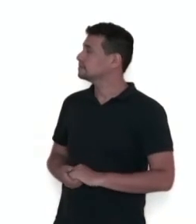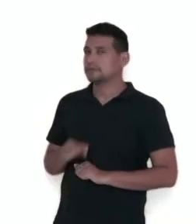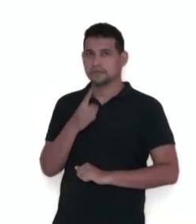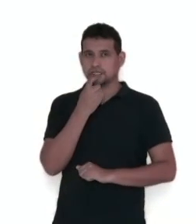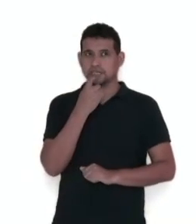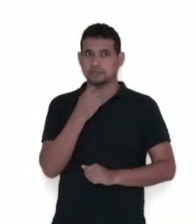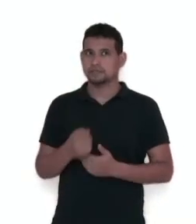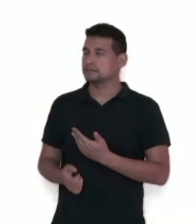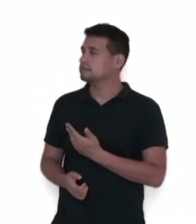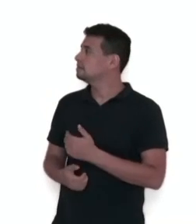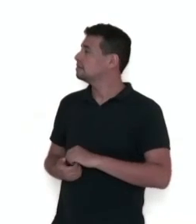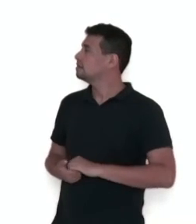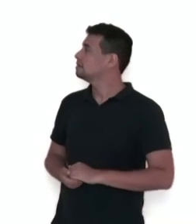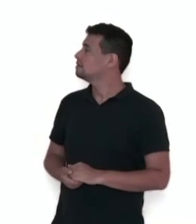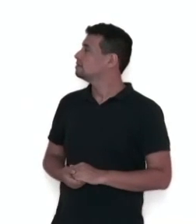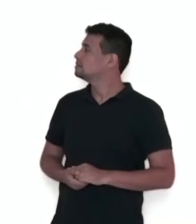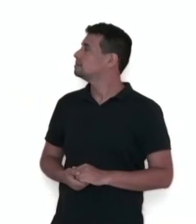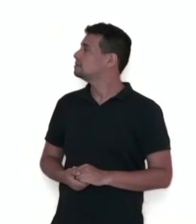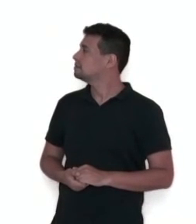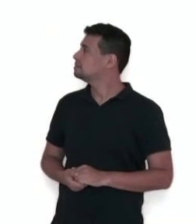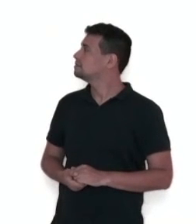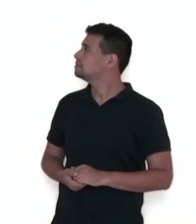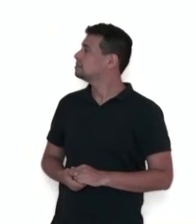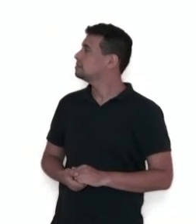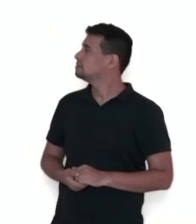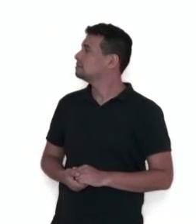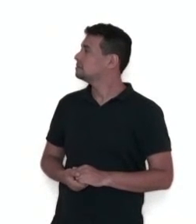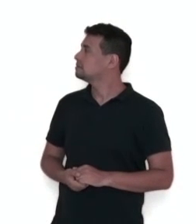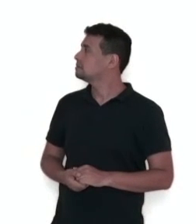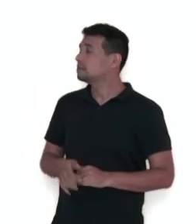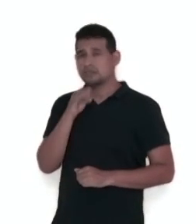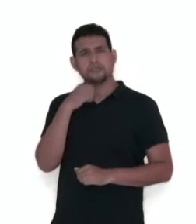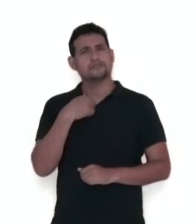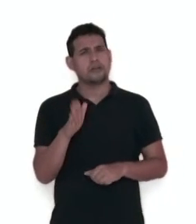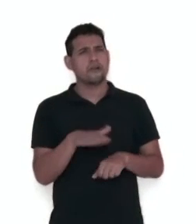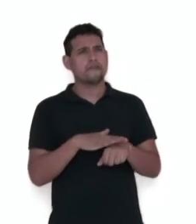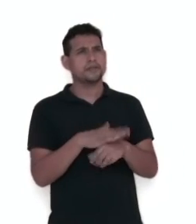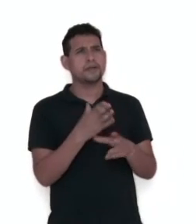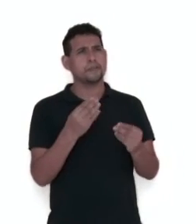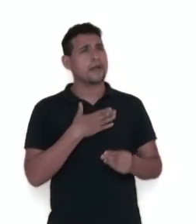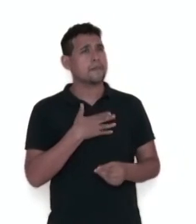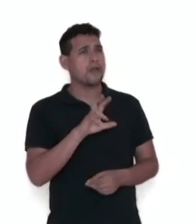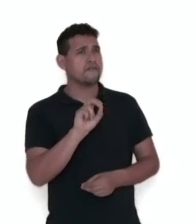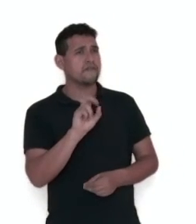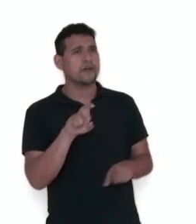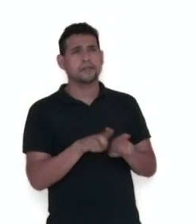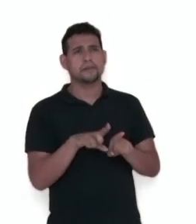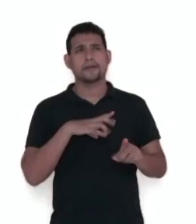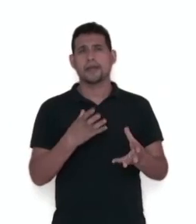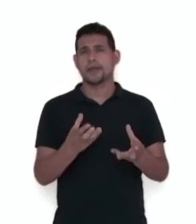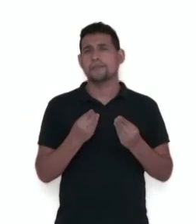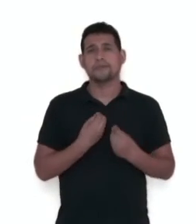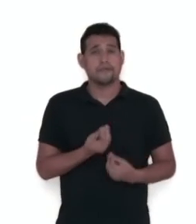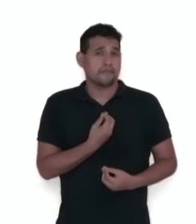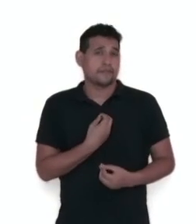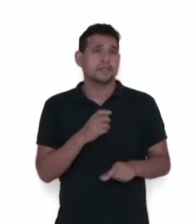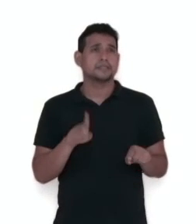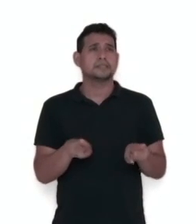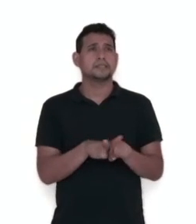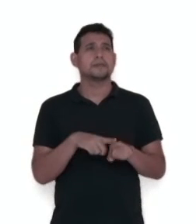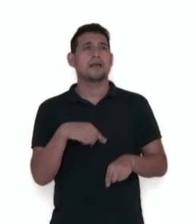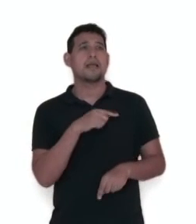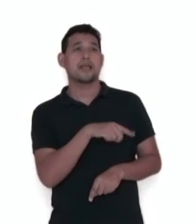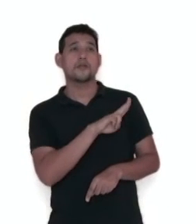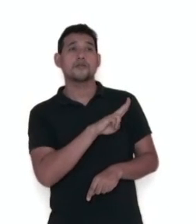Eu hablé mucho con mi abuela, con quien vivo muy cerca. Tenho bastante proximidade. Ella se